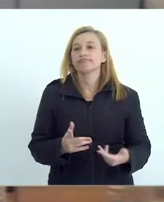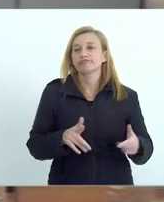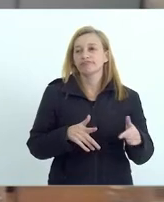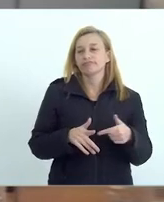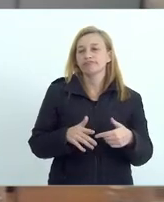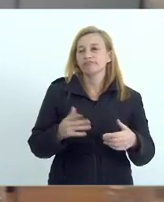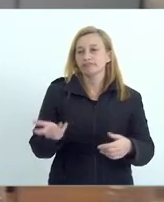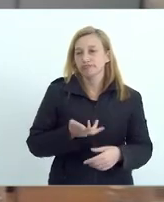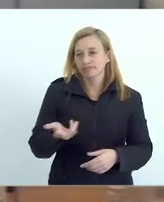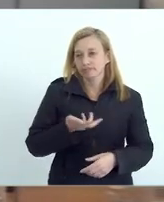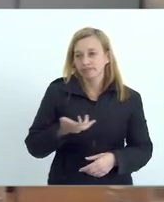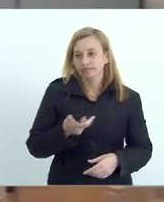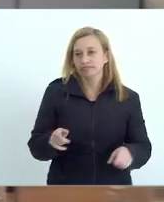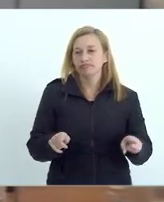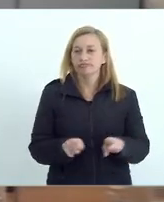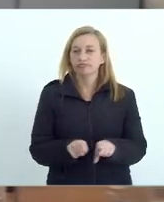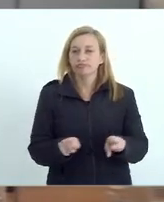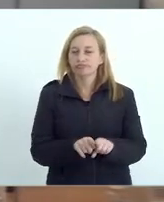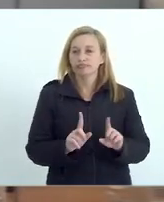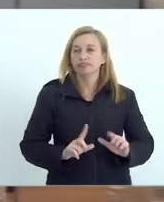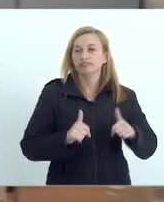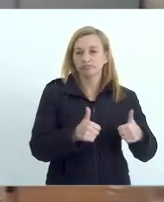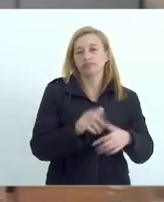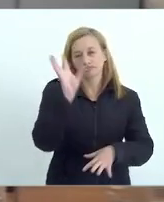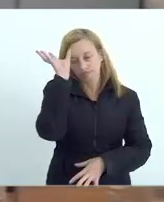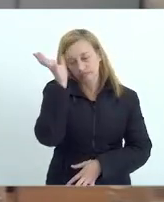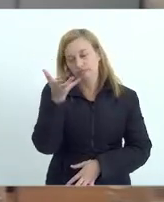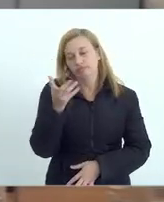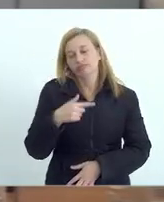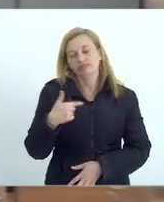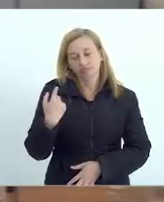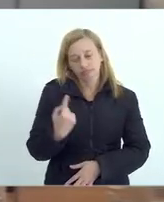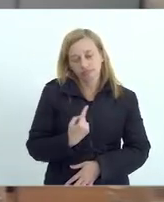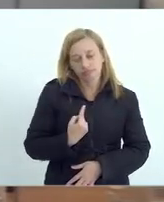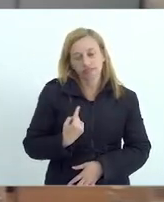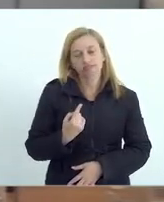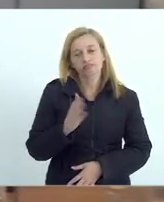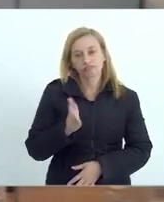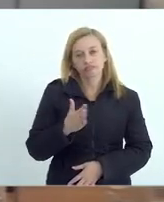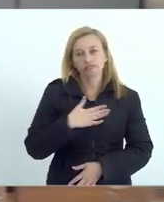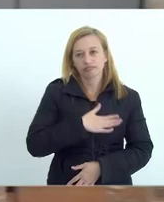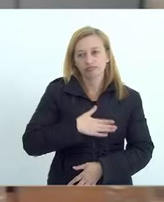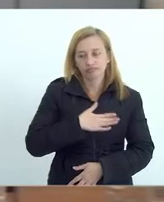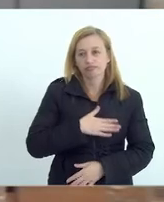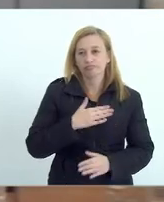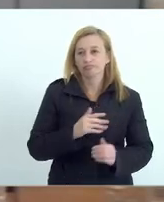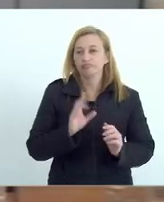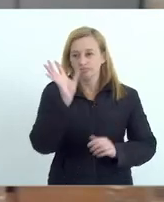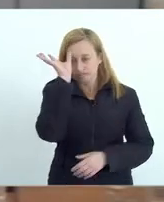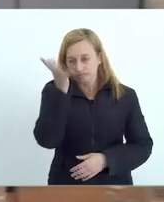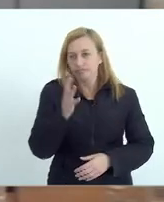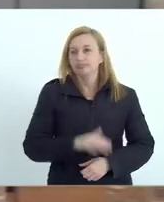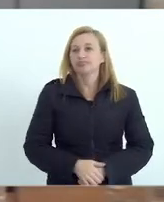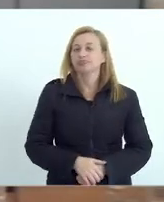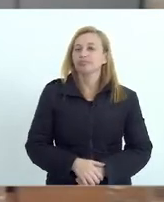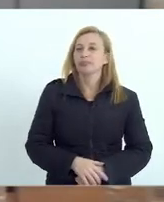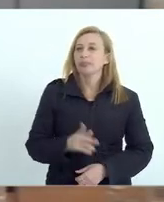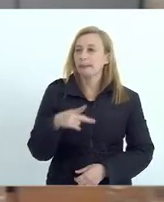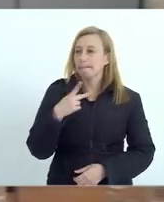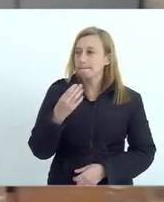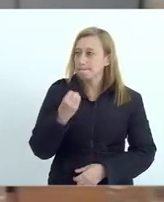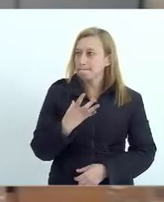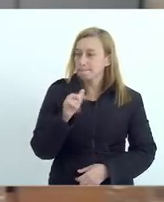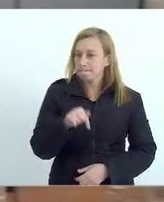tanto na velocidade quanto na abrangência das soluções que nós gostaríamos de já ter encaminhado e para otimizar